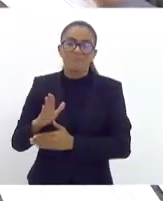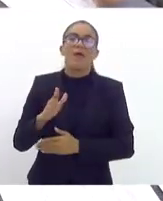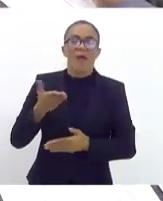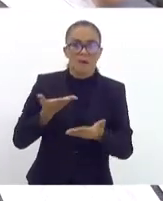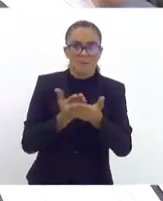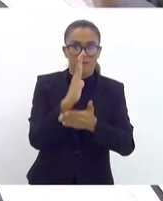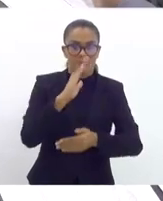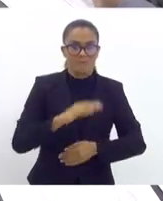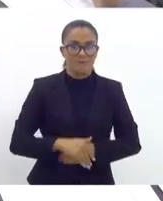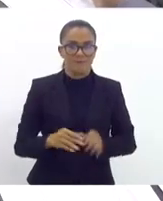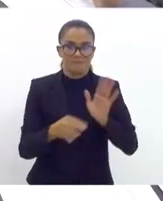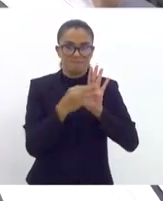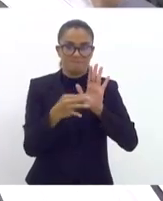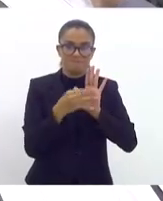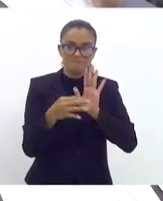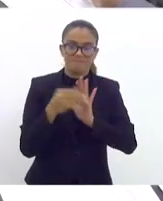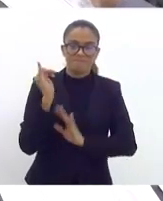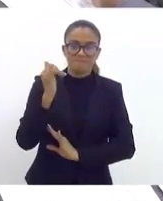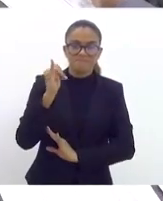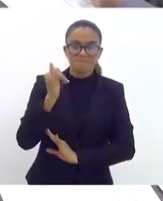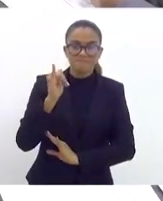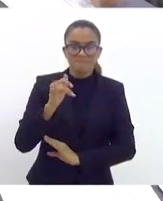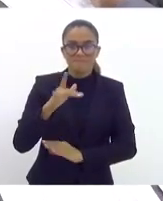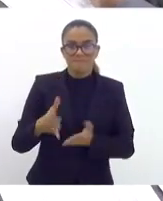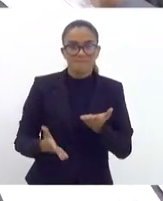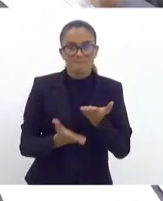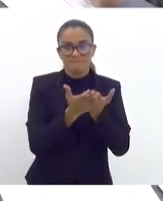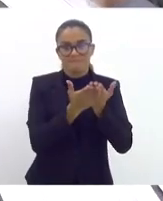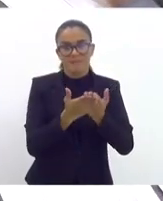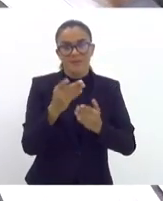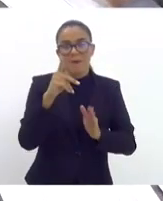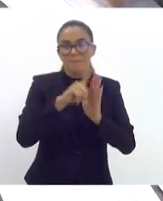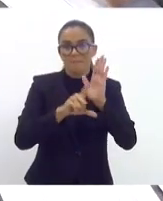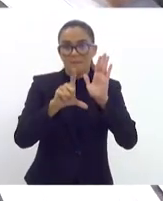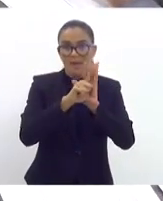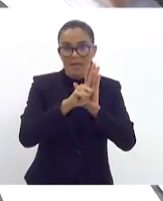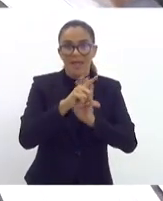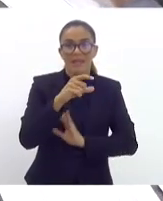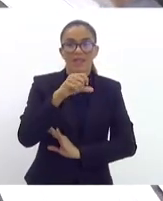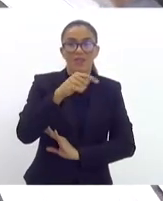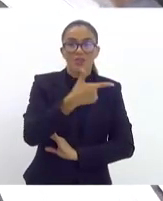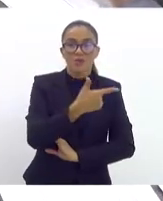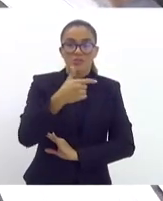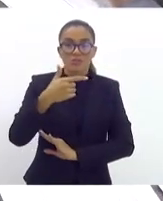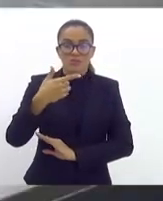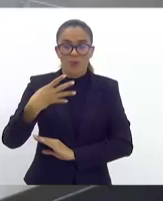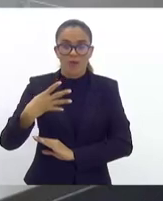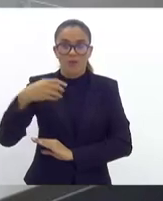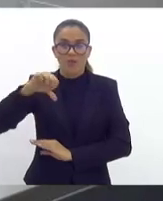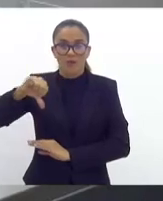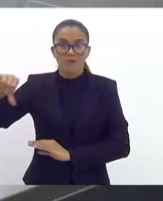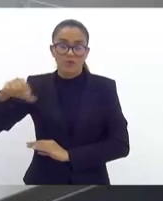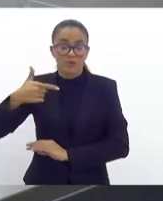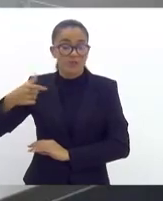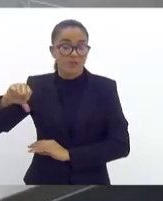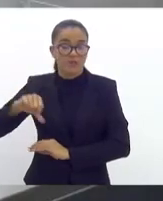aprovado parecendo relator pela anexação ao PL 429 de 19